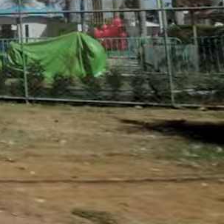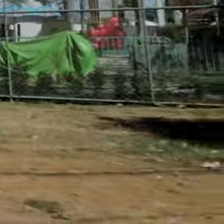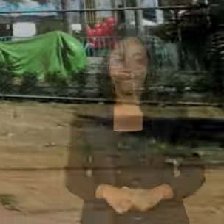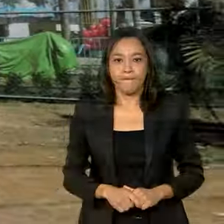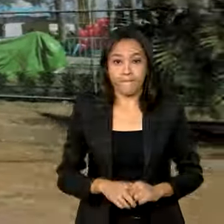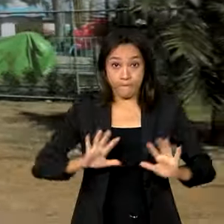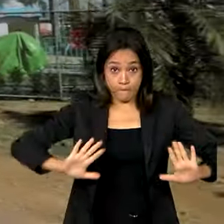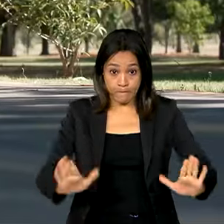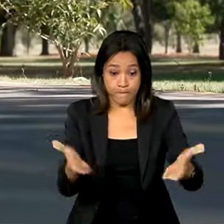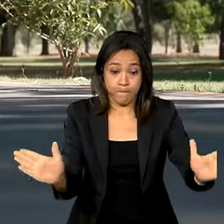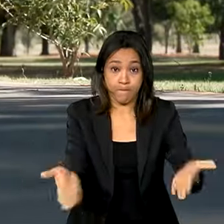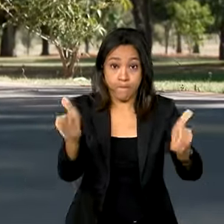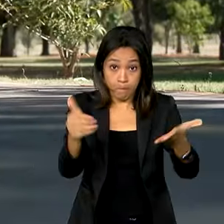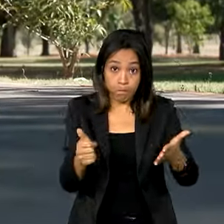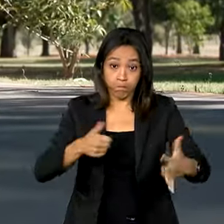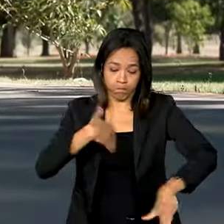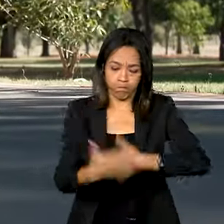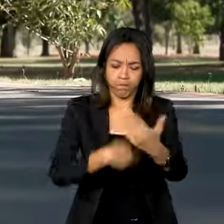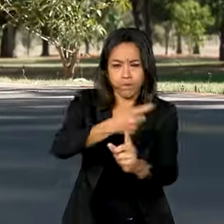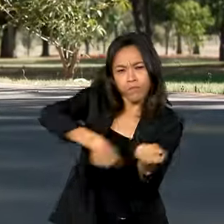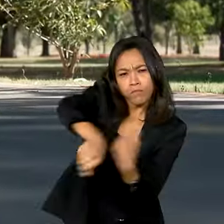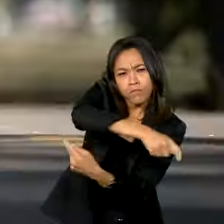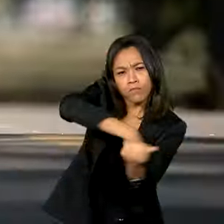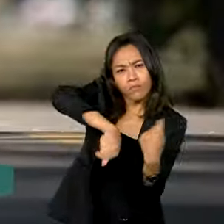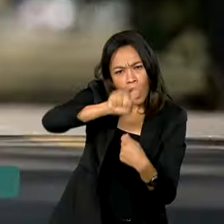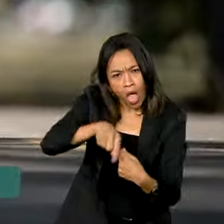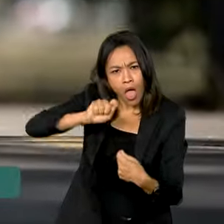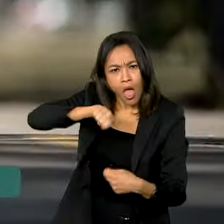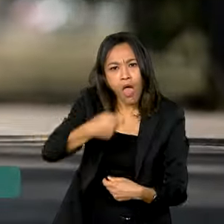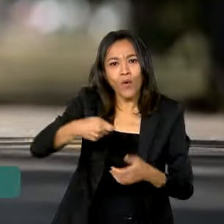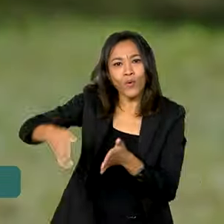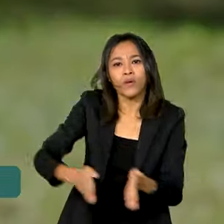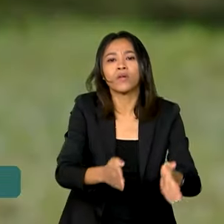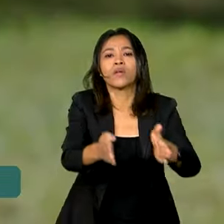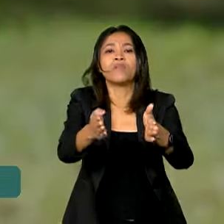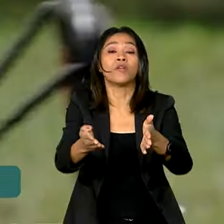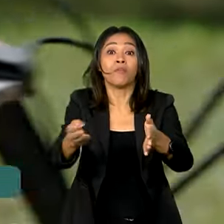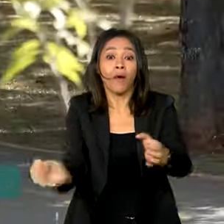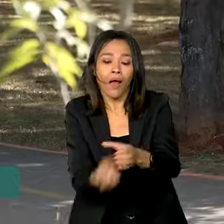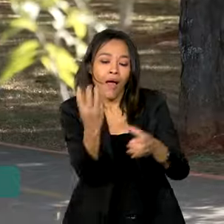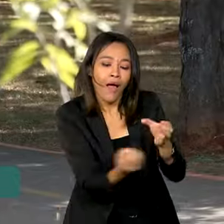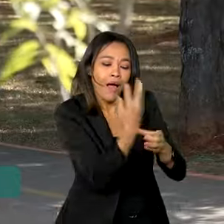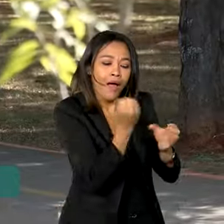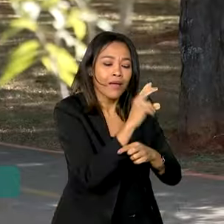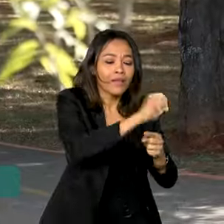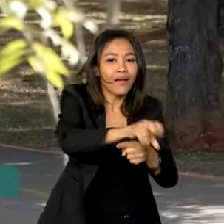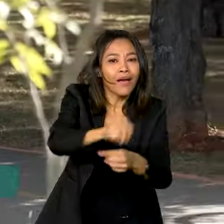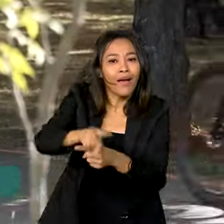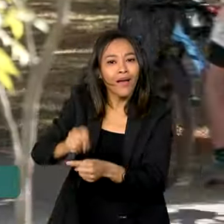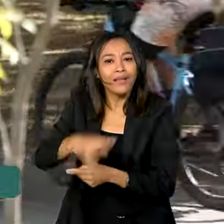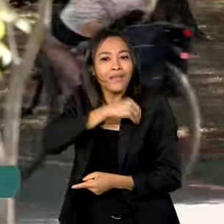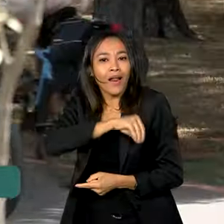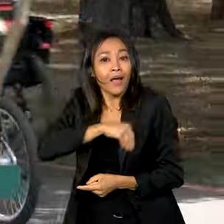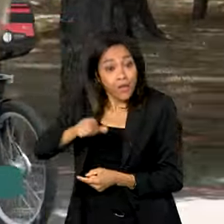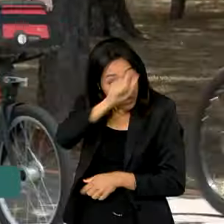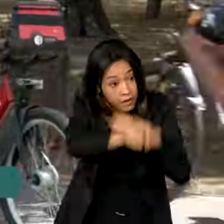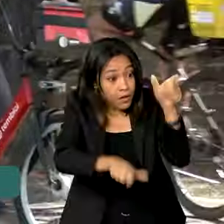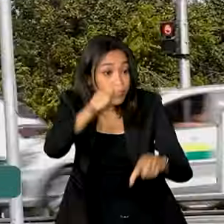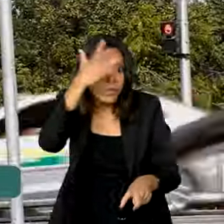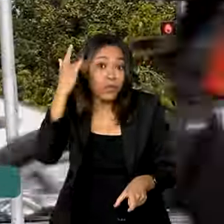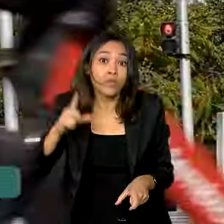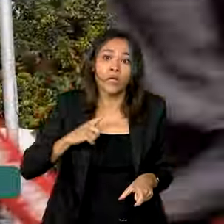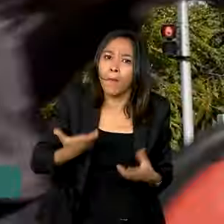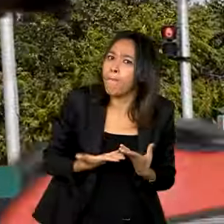Promover o desenvolvimento econômico é o caminho para aumentar a geração de emprego e renda e dar condições para que as pessoas tenham